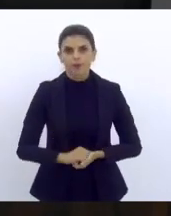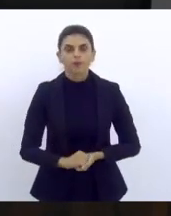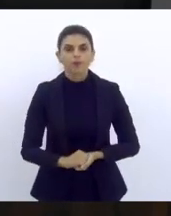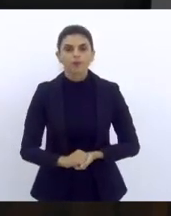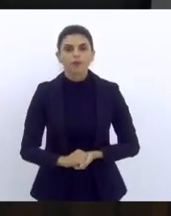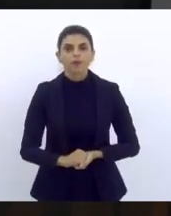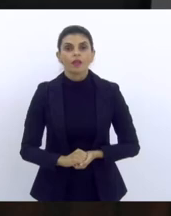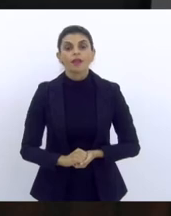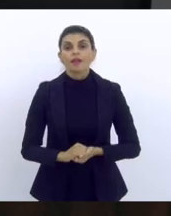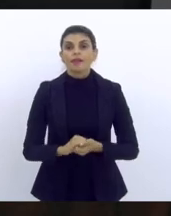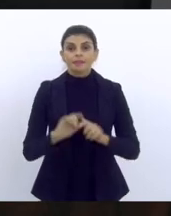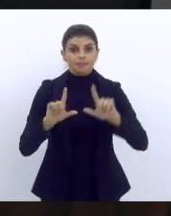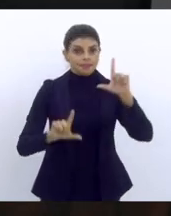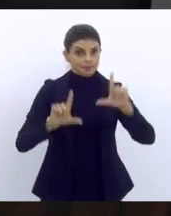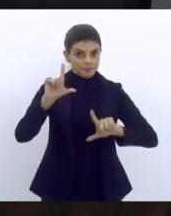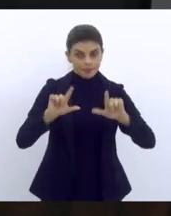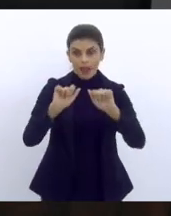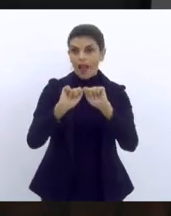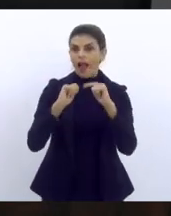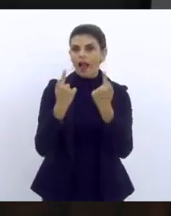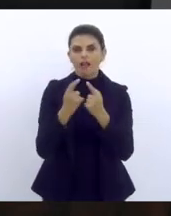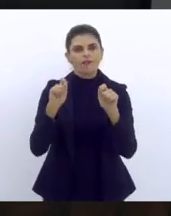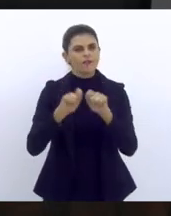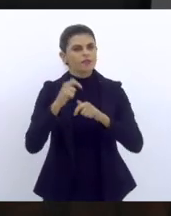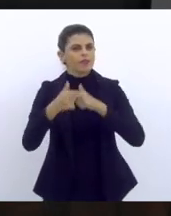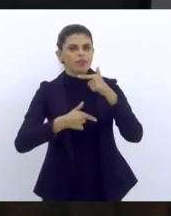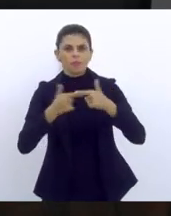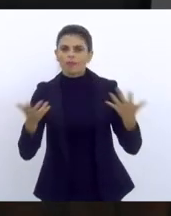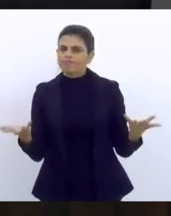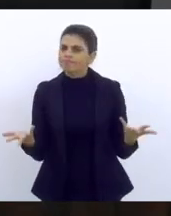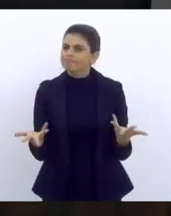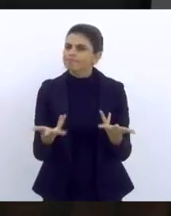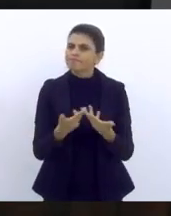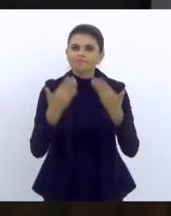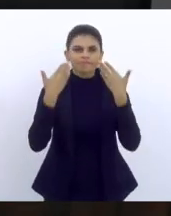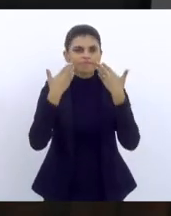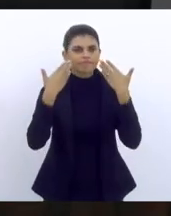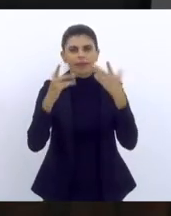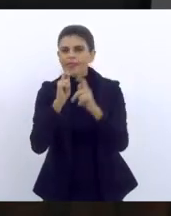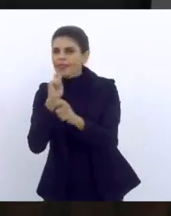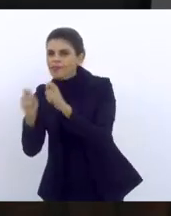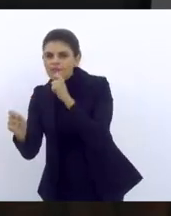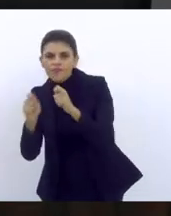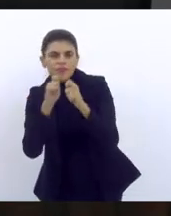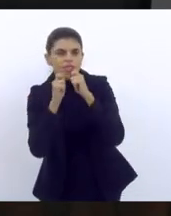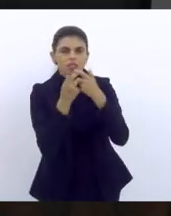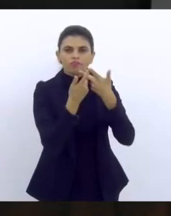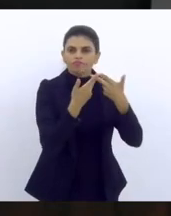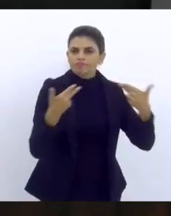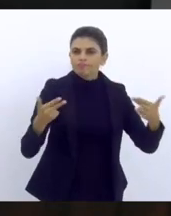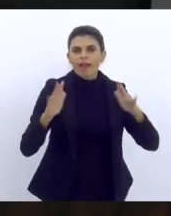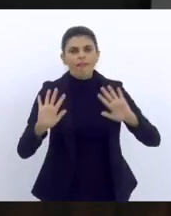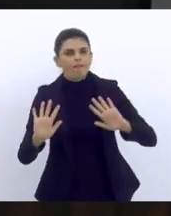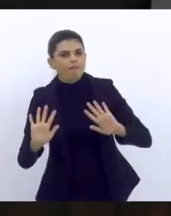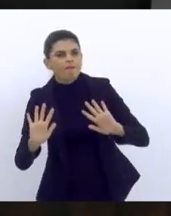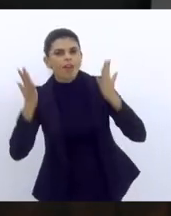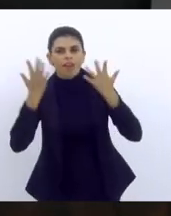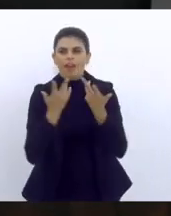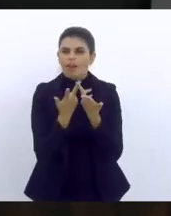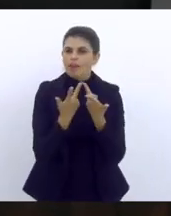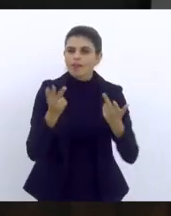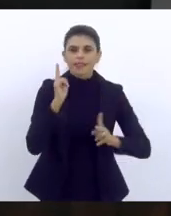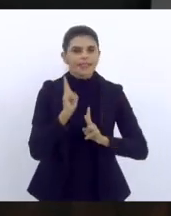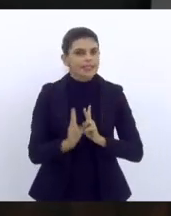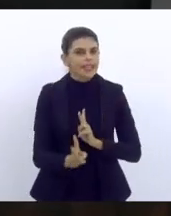aqui coloquei, a TV Alerj, que tem feito um excelente trabalho de transmissão e cobertura e entrevista em todos os eventos e todas